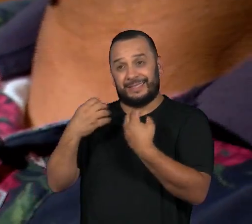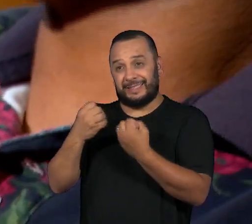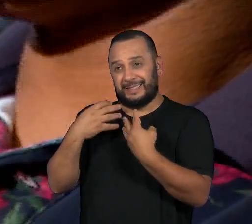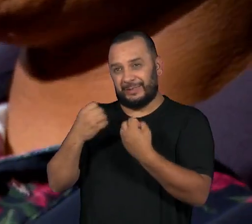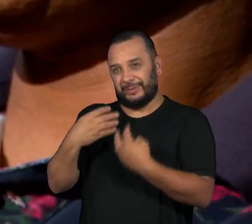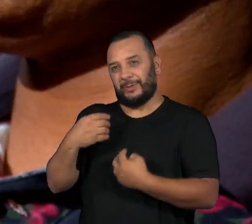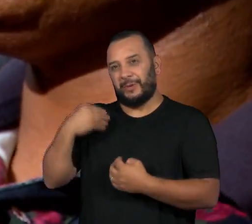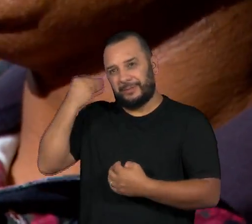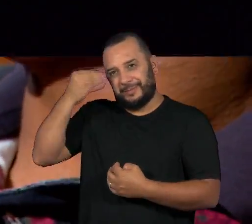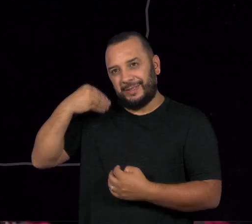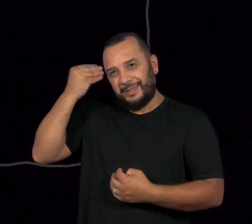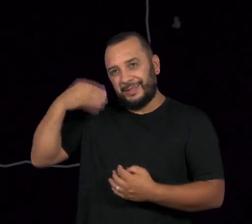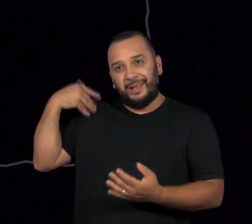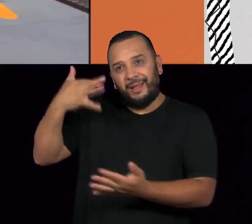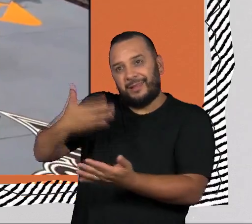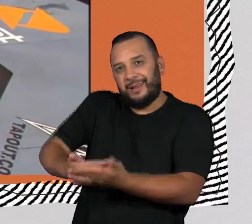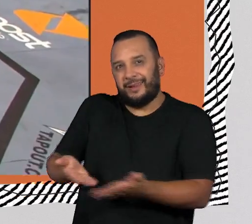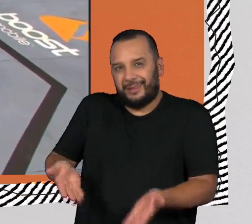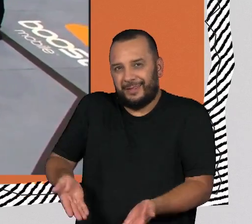me trouxe até aqui, né?